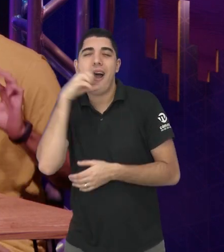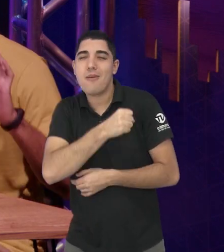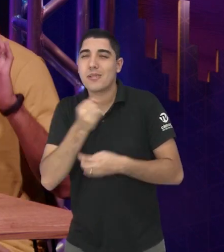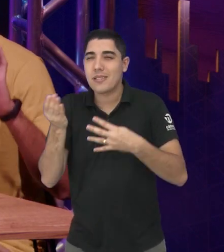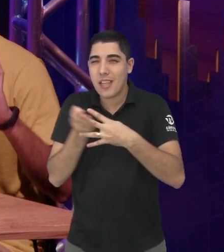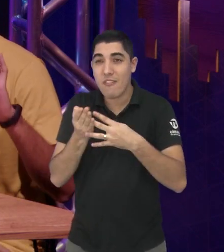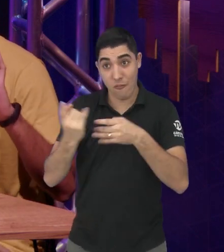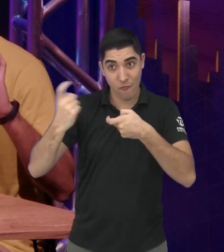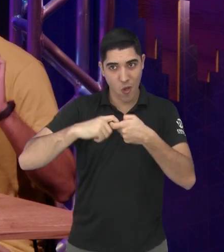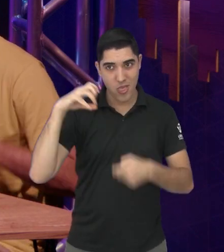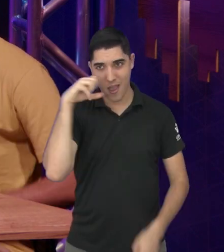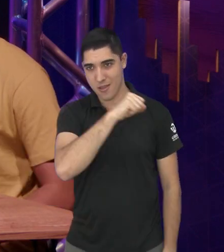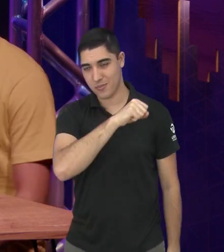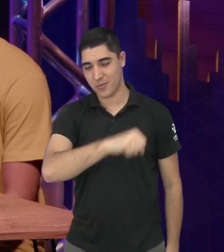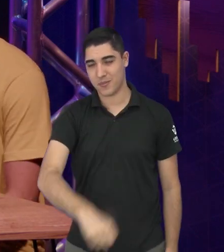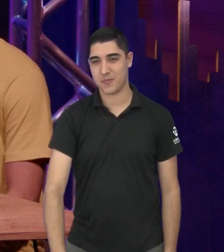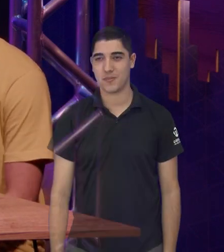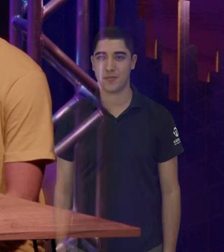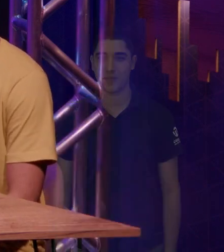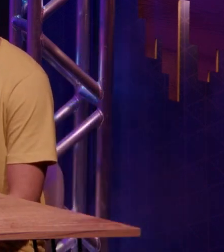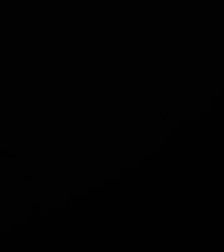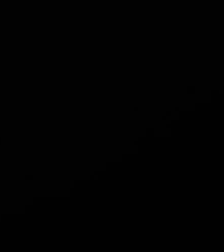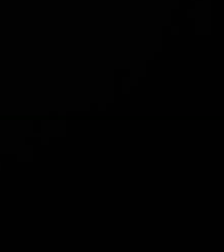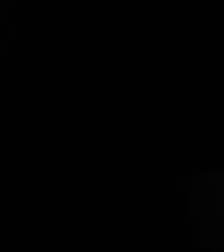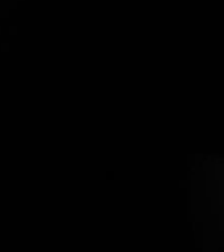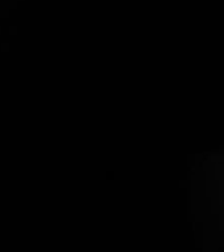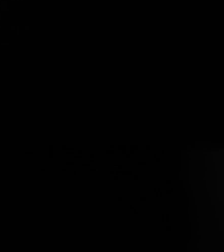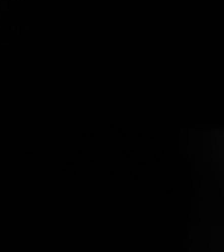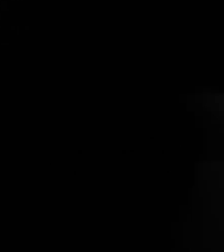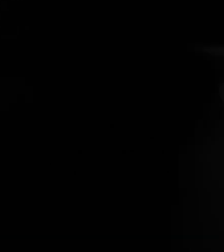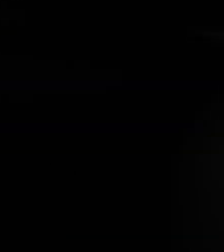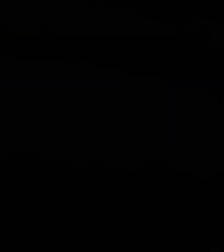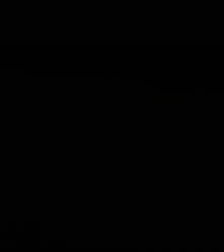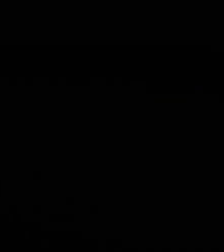dar uma pequena pausa e já volta já.